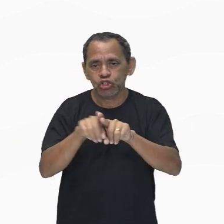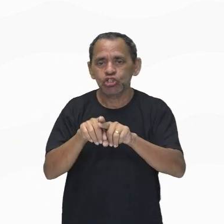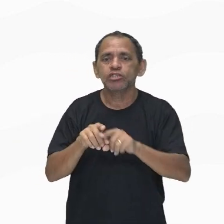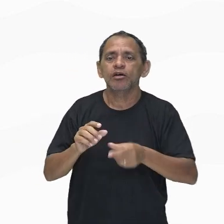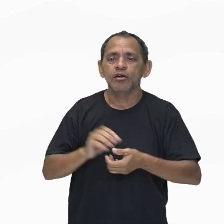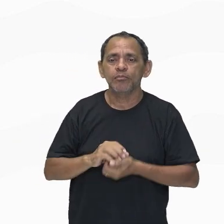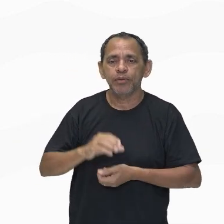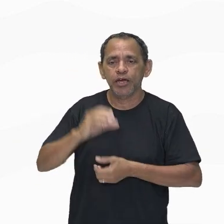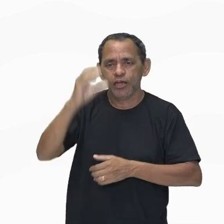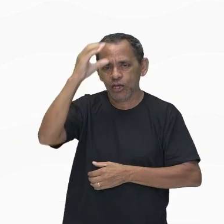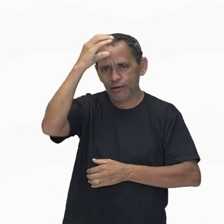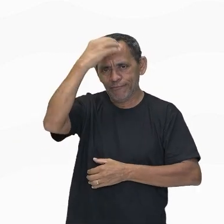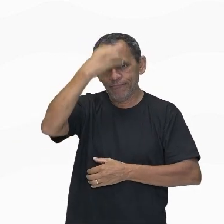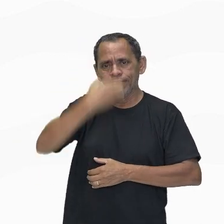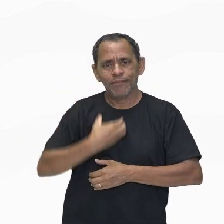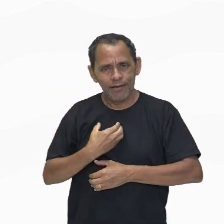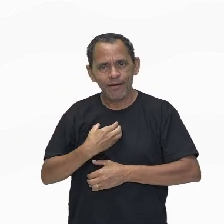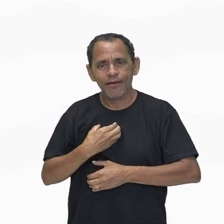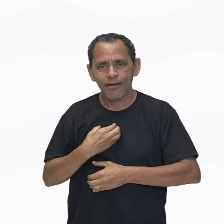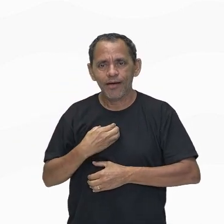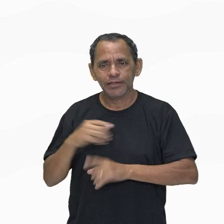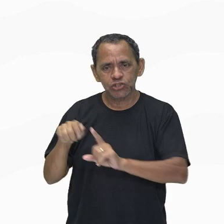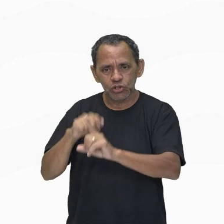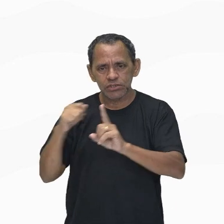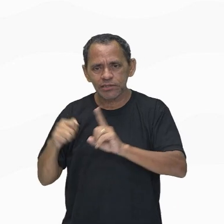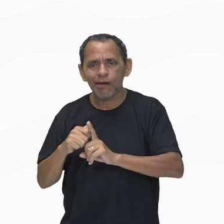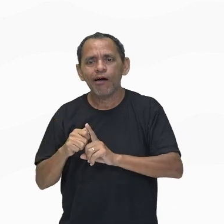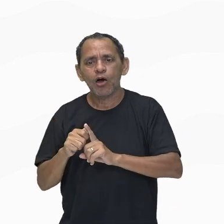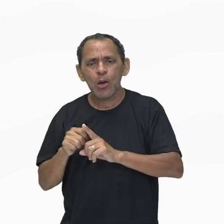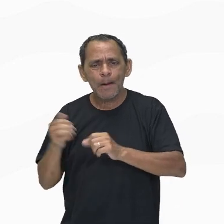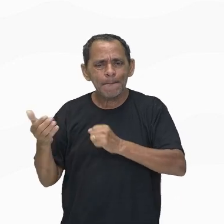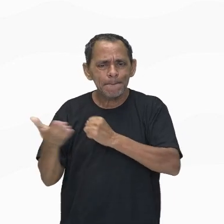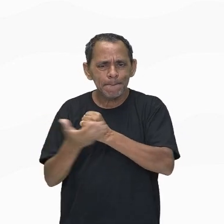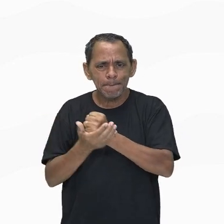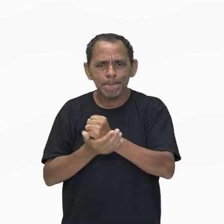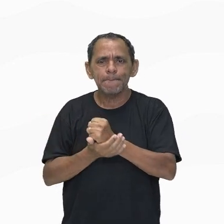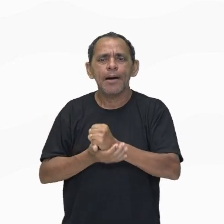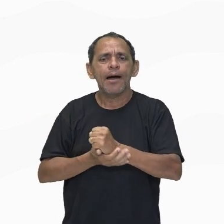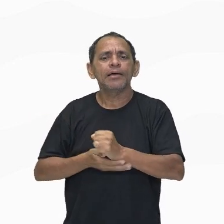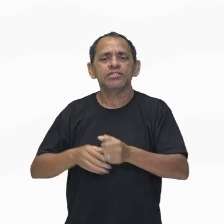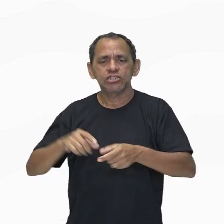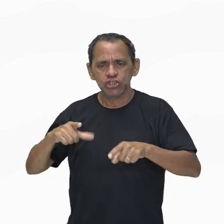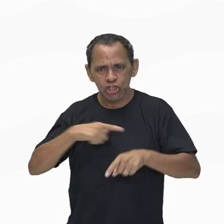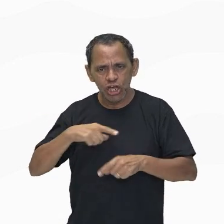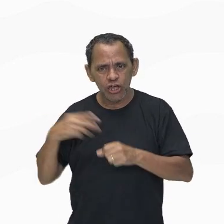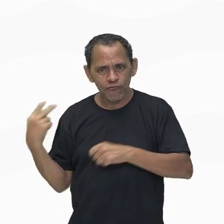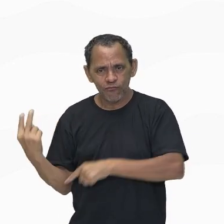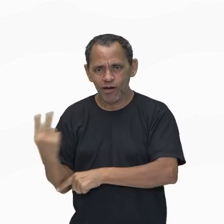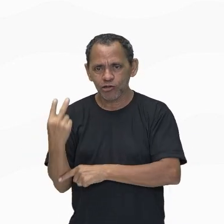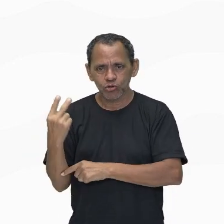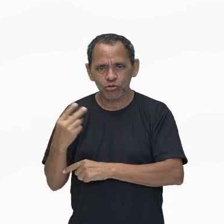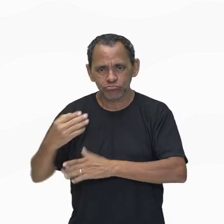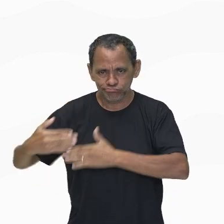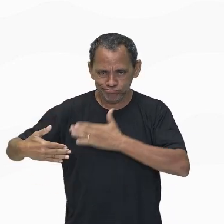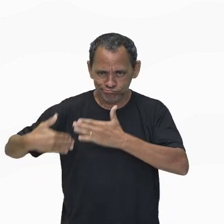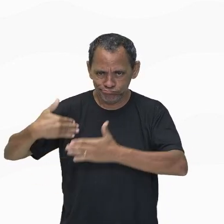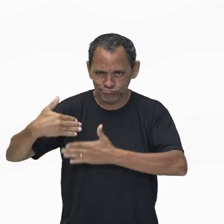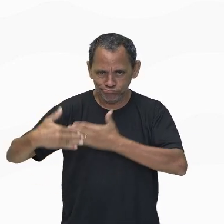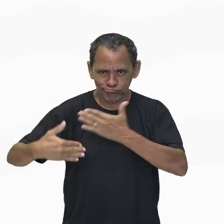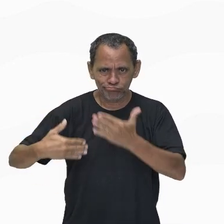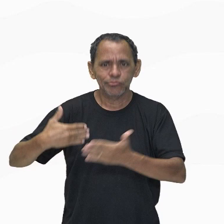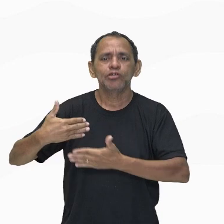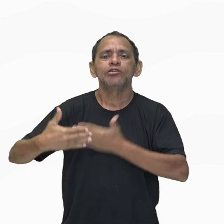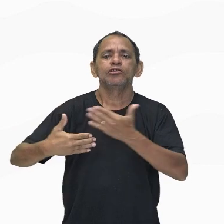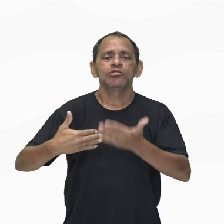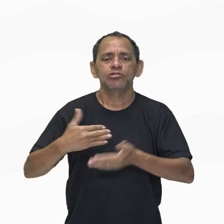o caráter, ele é a fundação sólida sobre a qual os valores são erguidos, moldando a essência